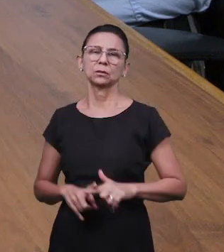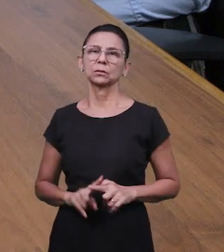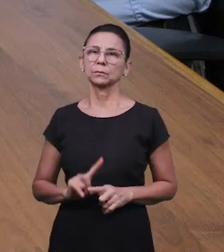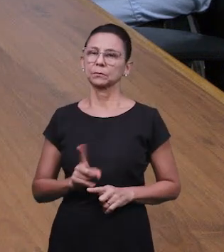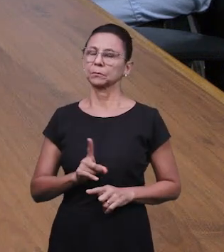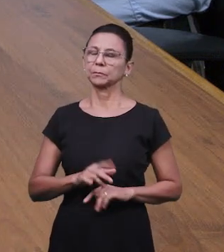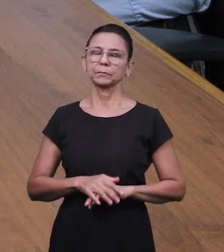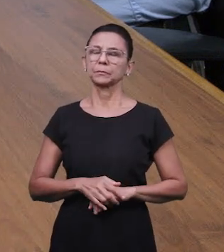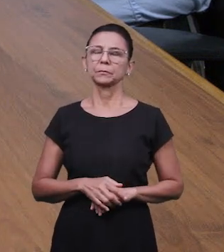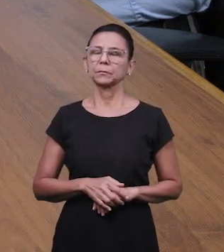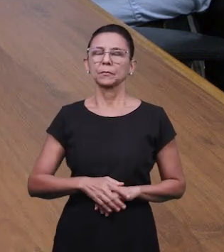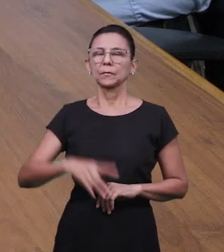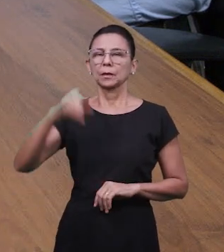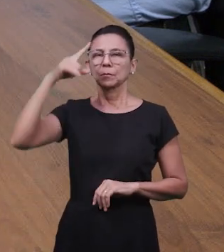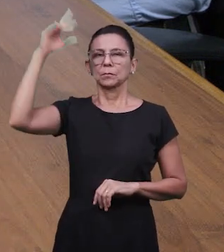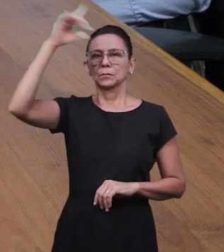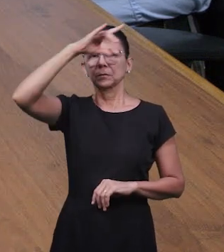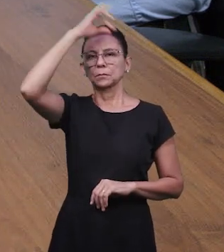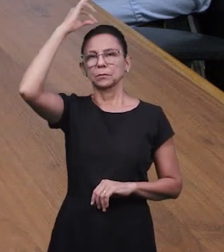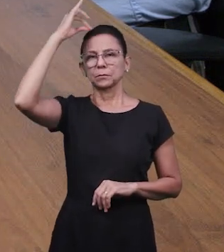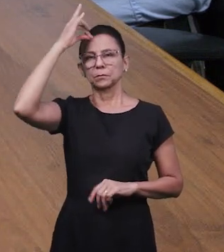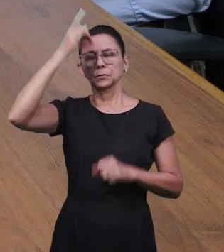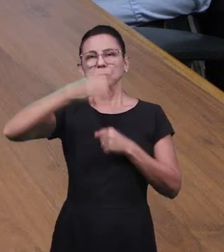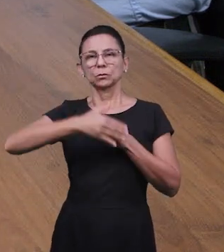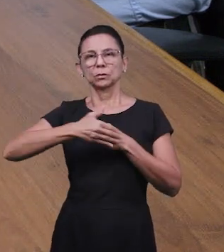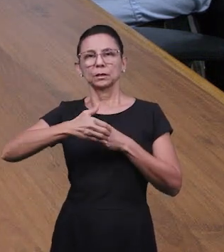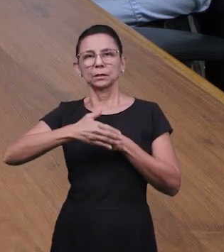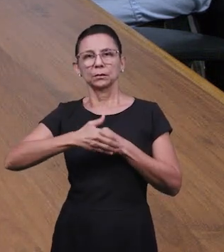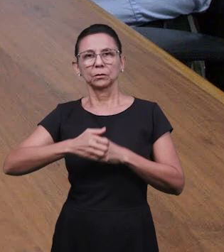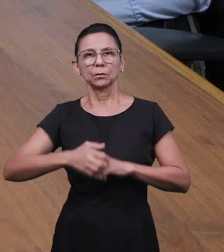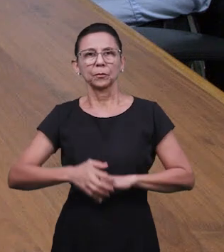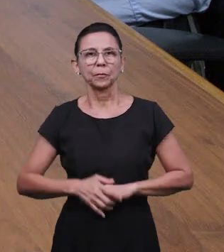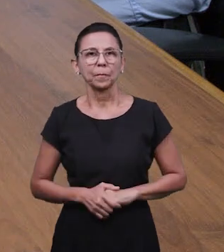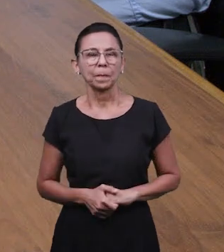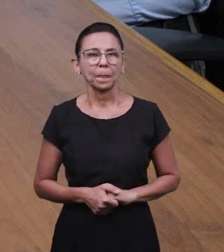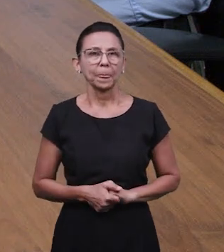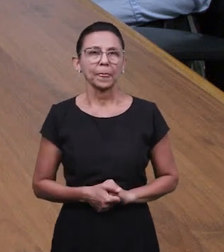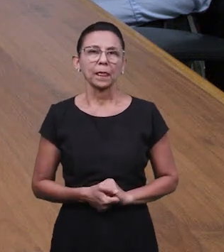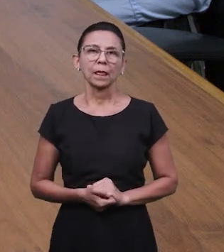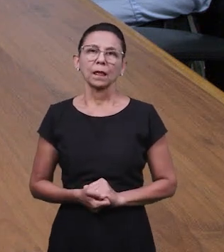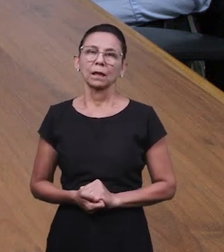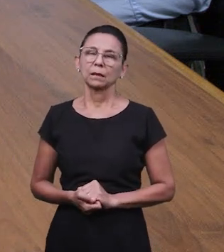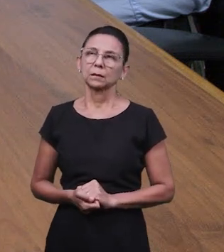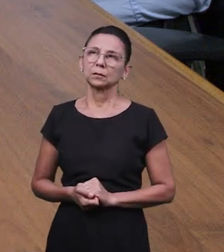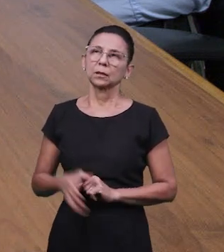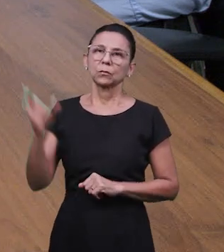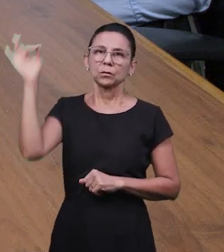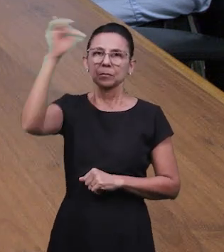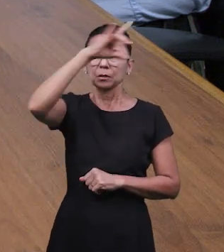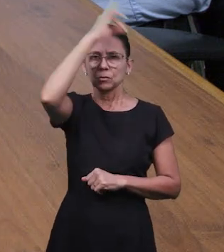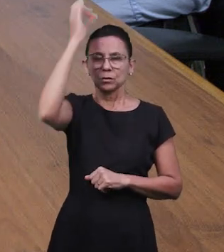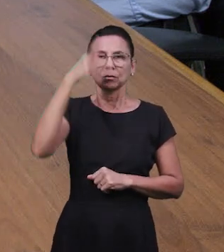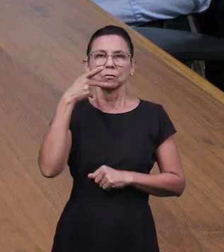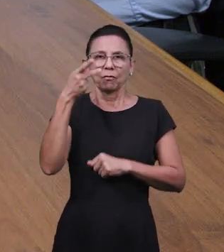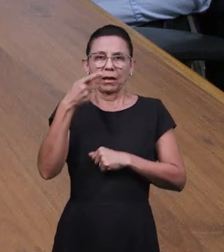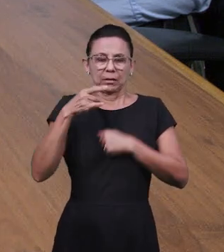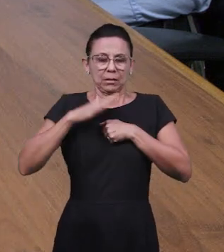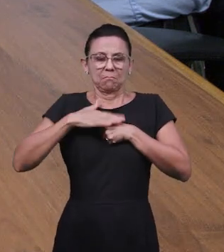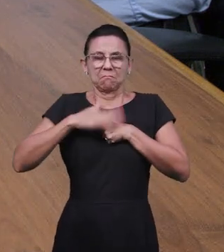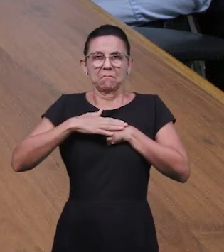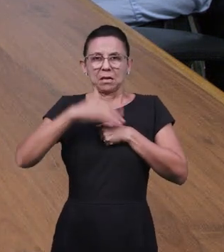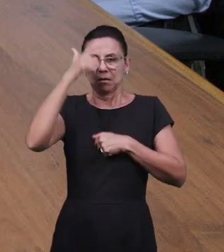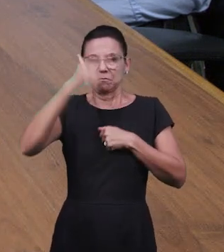a igreja. Ele enviou o Espírito Santo. E aí você veja bem, o Espírito Santo não fala de si mesmo. Ele fala de